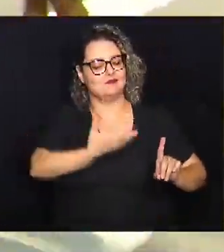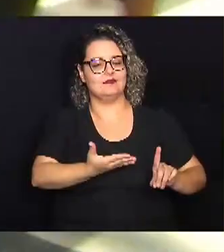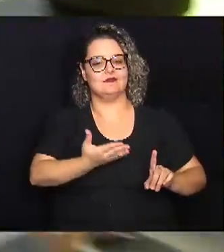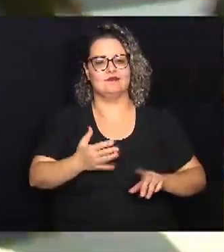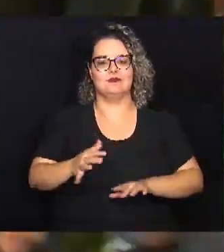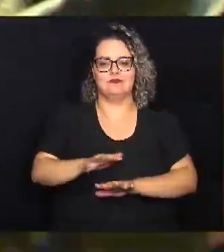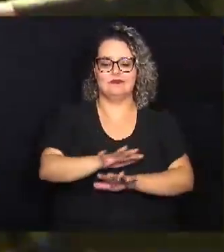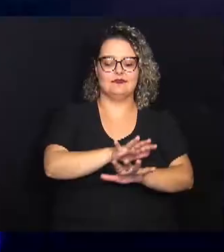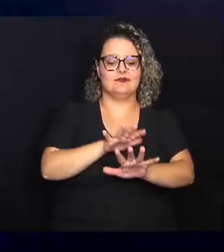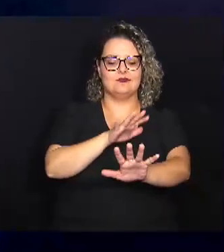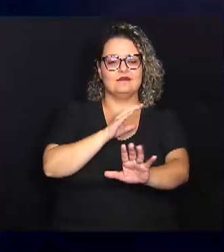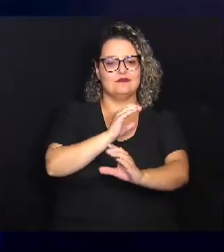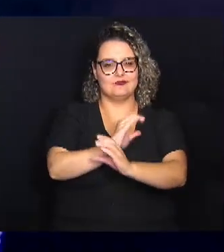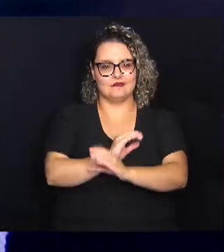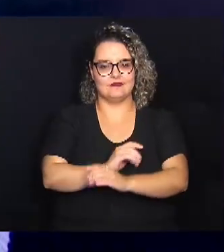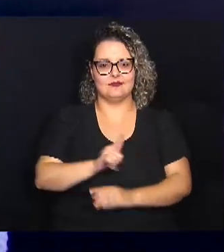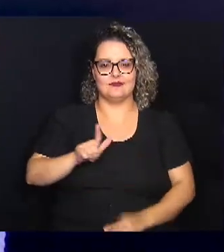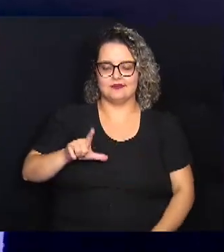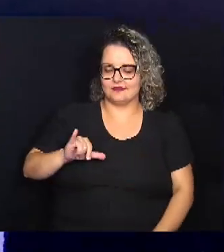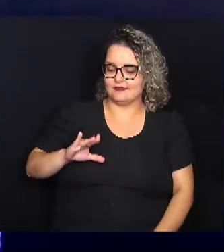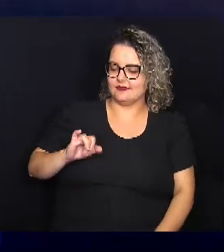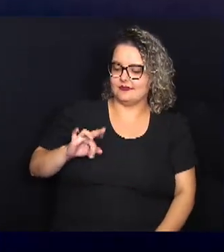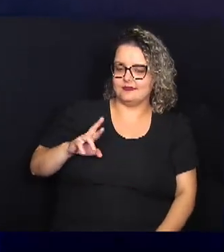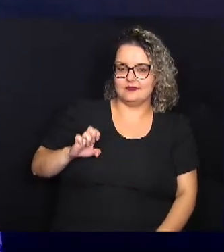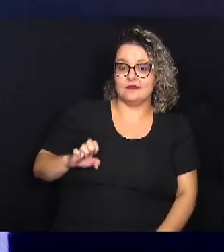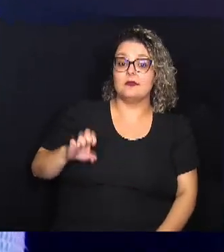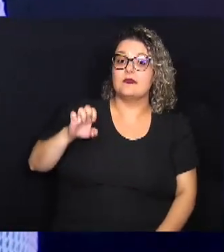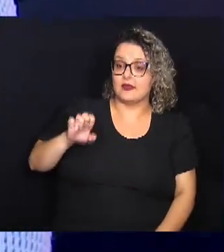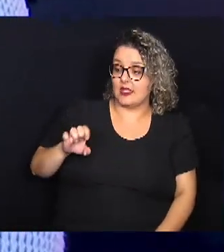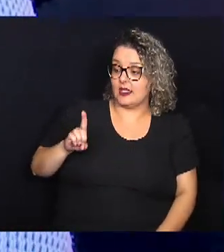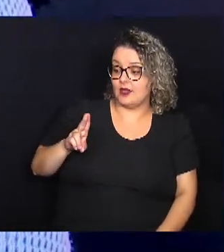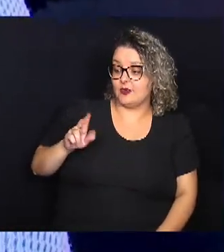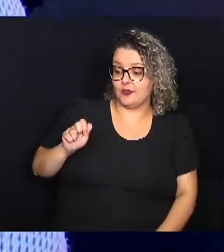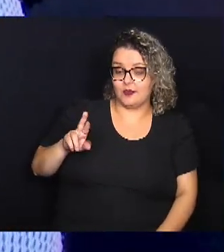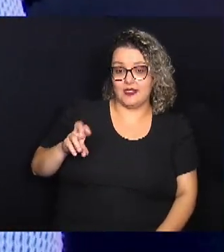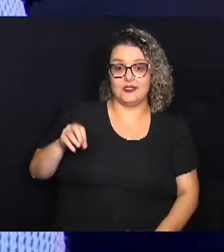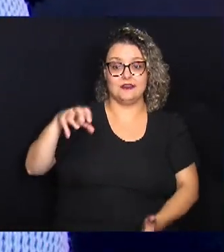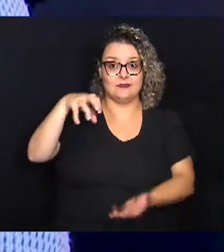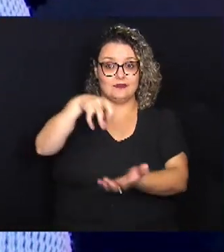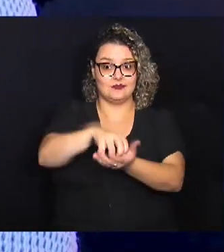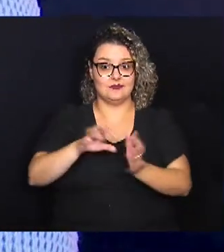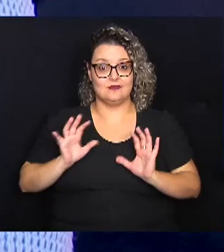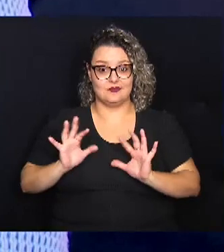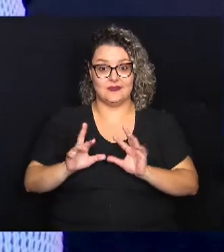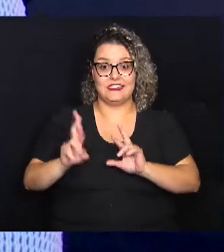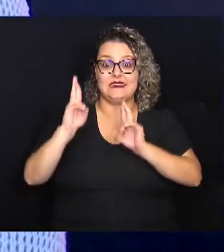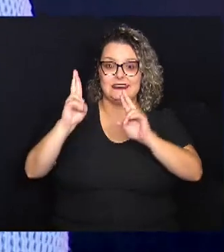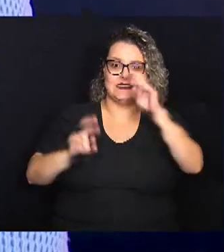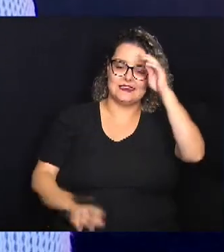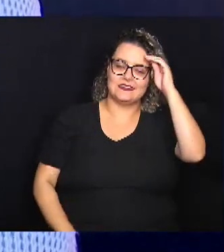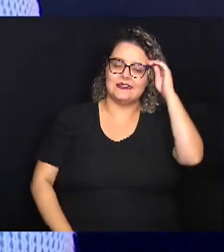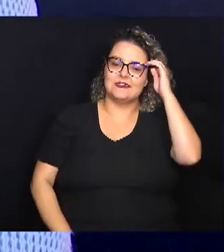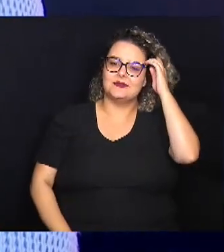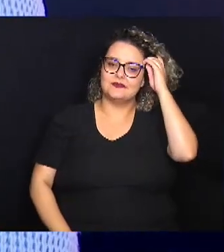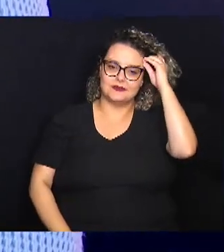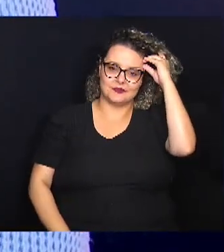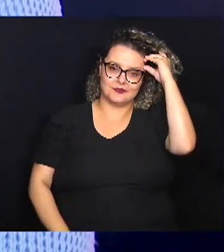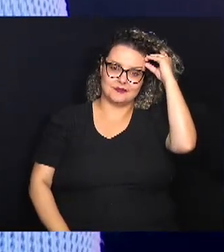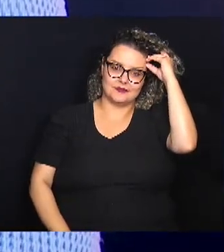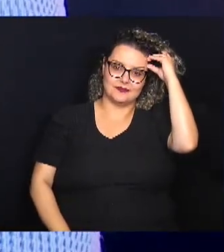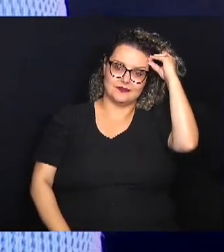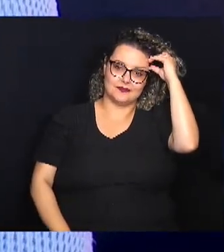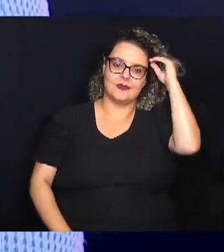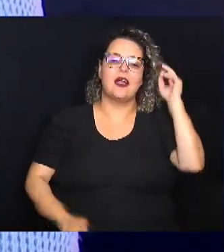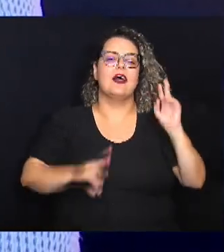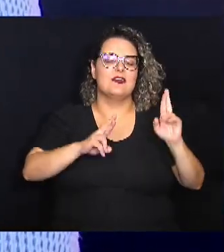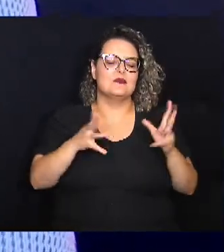Avenida Francisco Glicério. Eduarda Gomes estava na concentração e na expectativa. Eu espero que seja muito maravilhoso, ainda mais